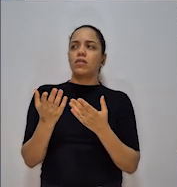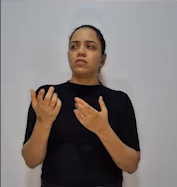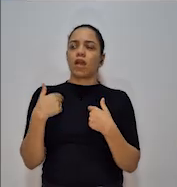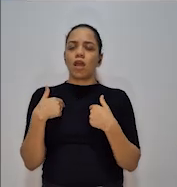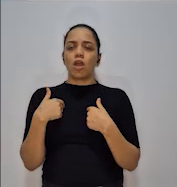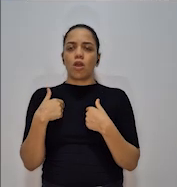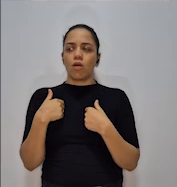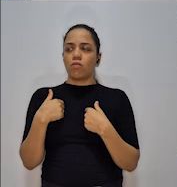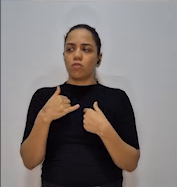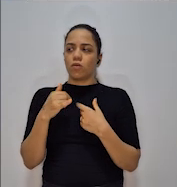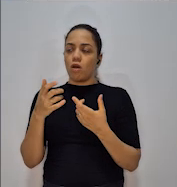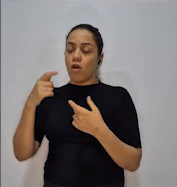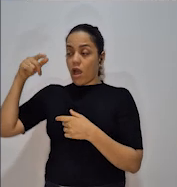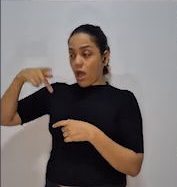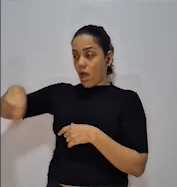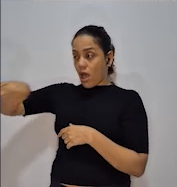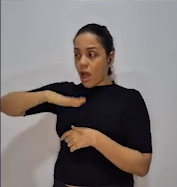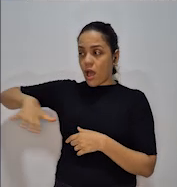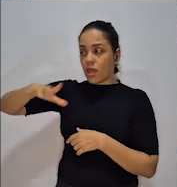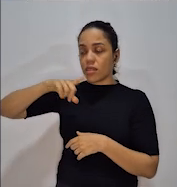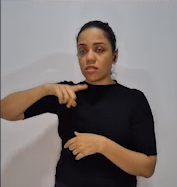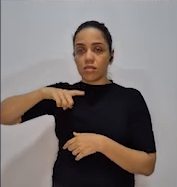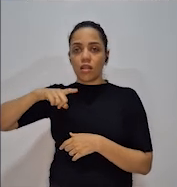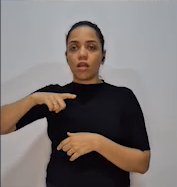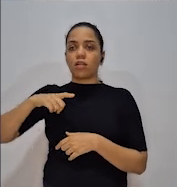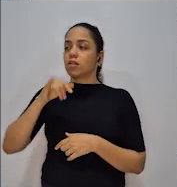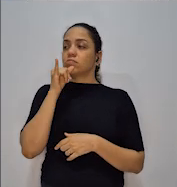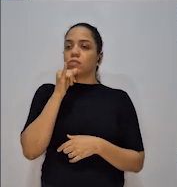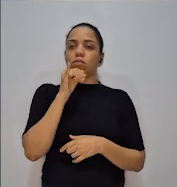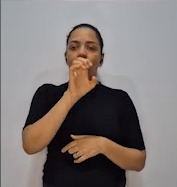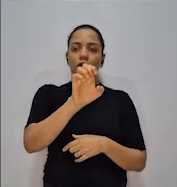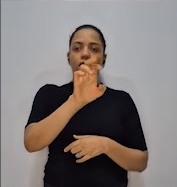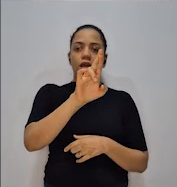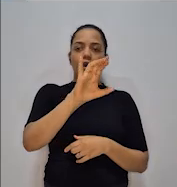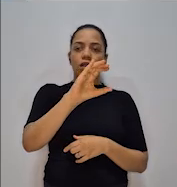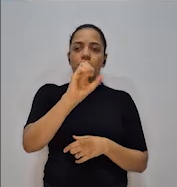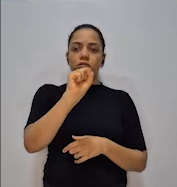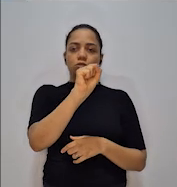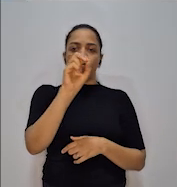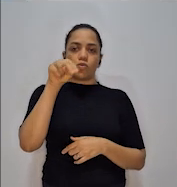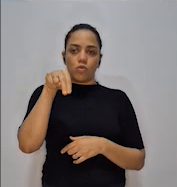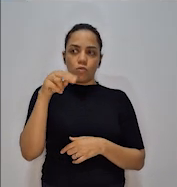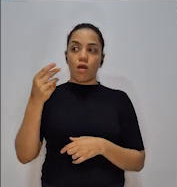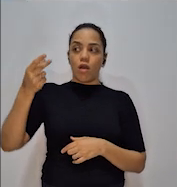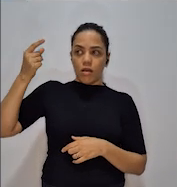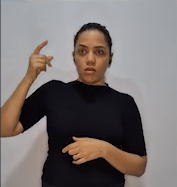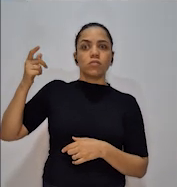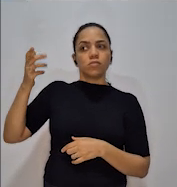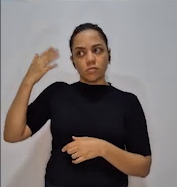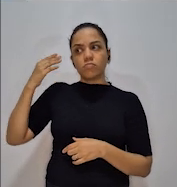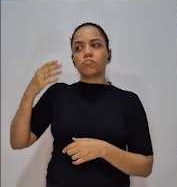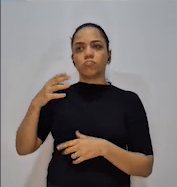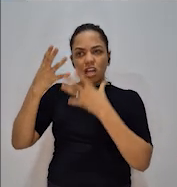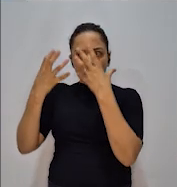a McKinsey, mas também nós temos outras como a Ericsson, por exemplo, que é uma empresa que bancou muito da diversidade, mesmo